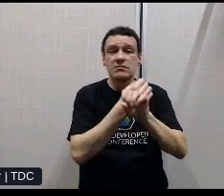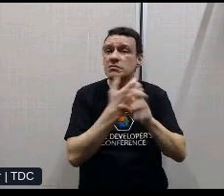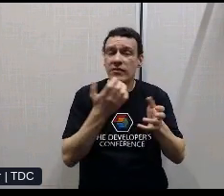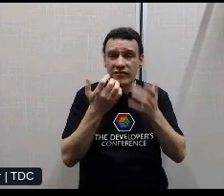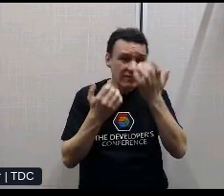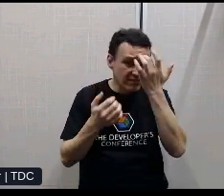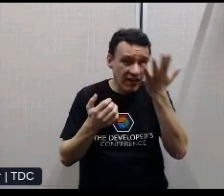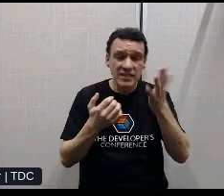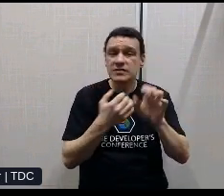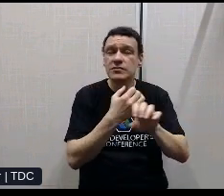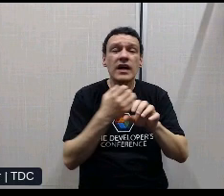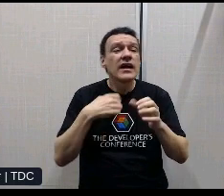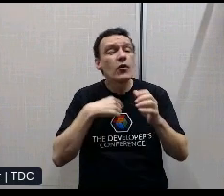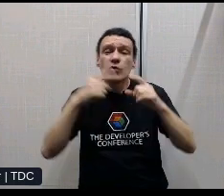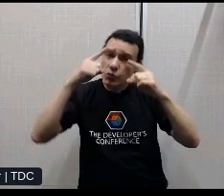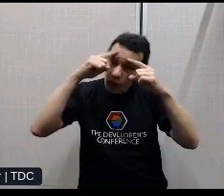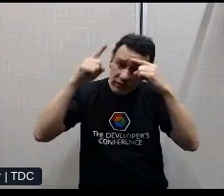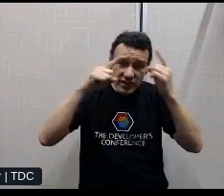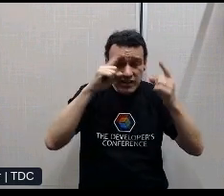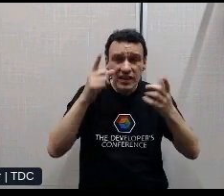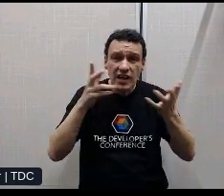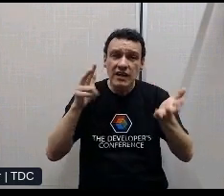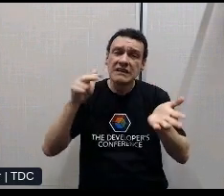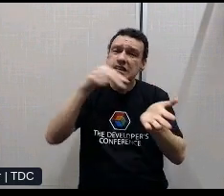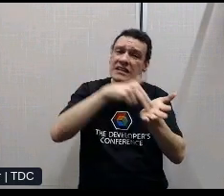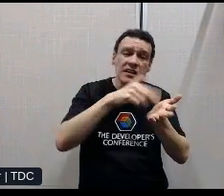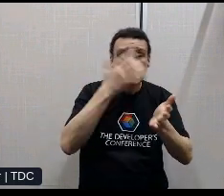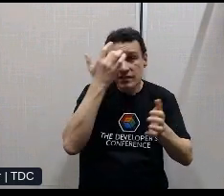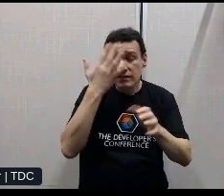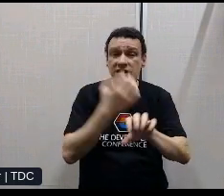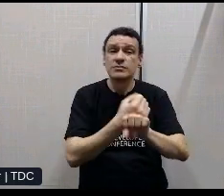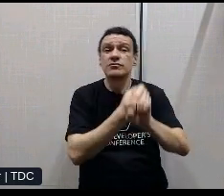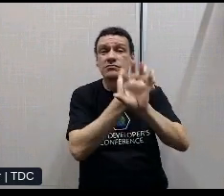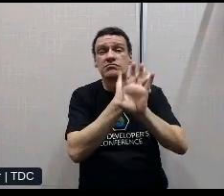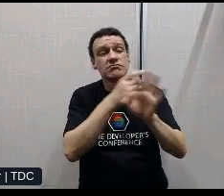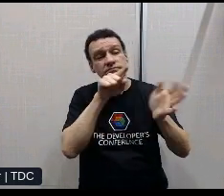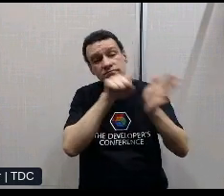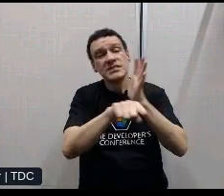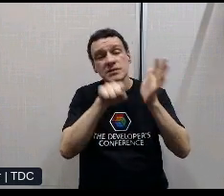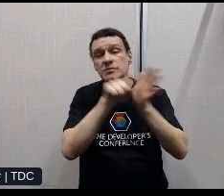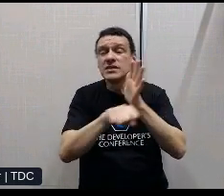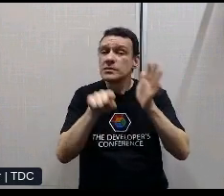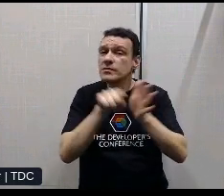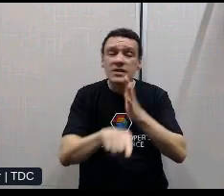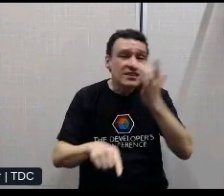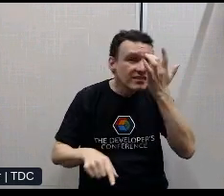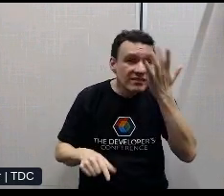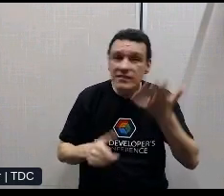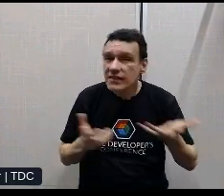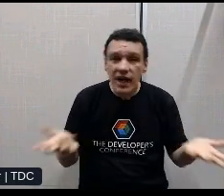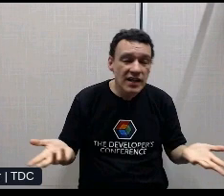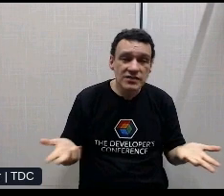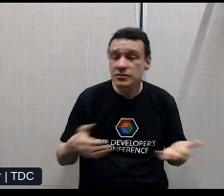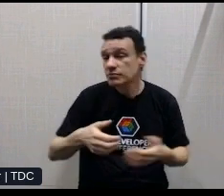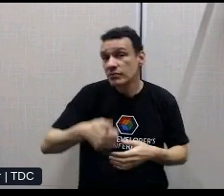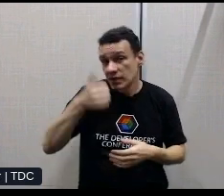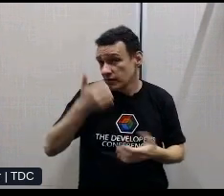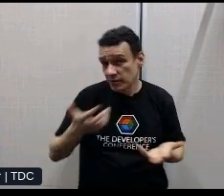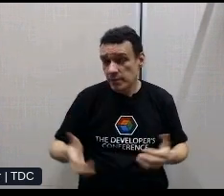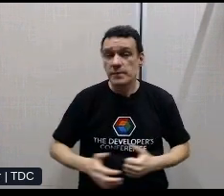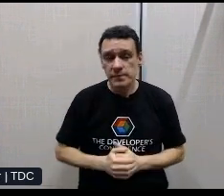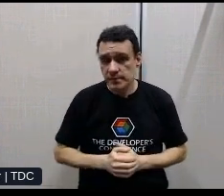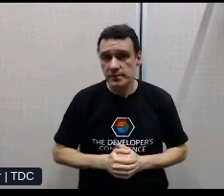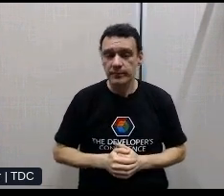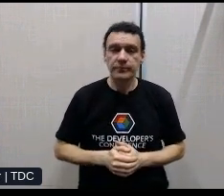tirar alguma dúvida? Então, através do seu smart device, do seu tablet, etc., você consegue ter isso